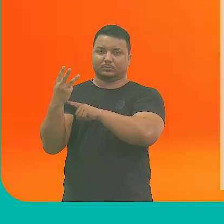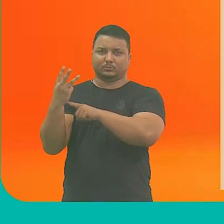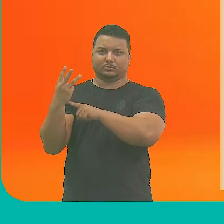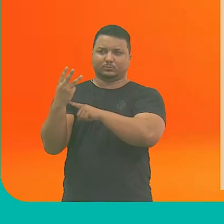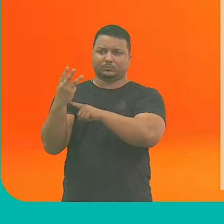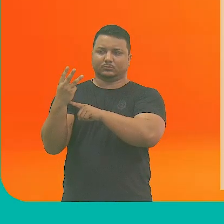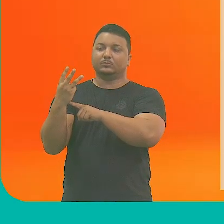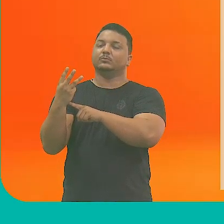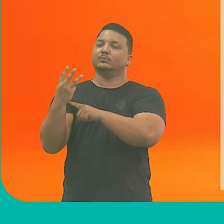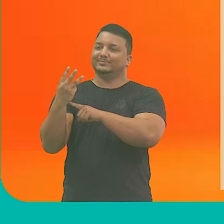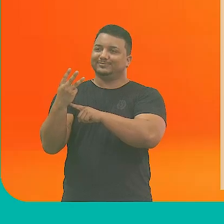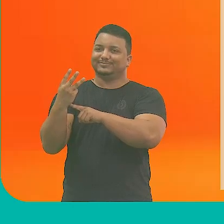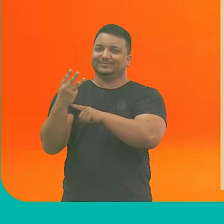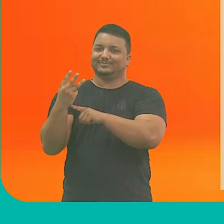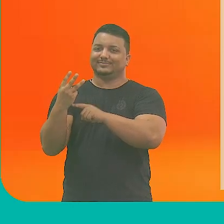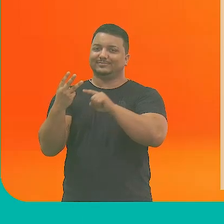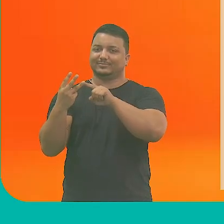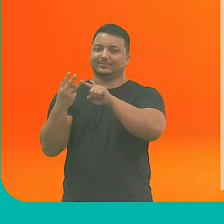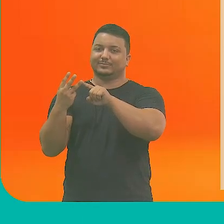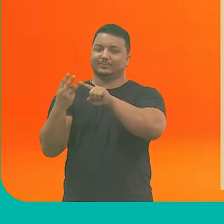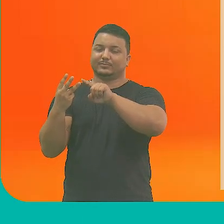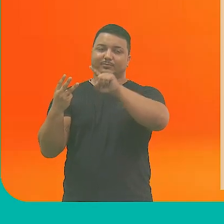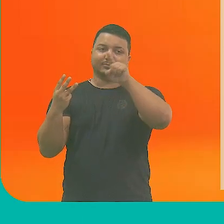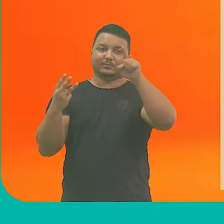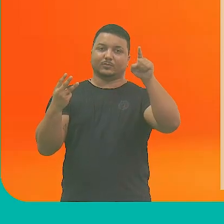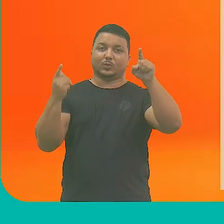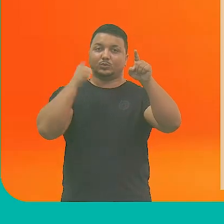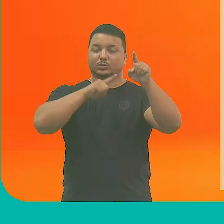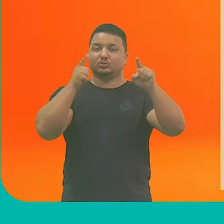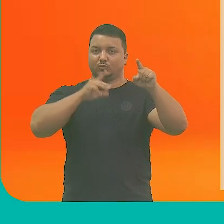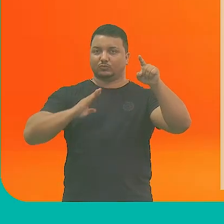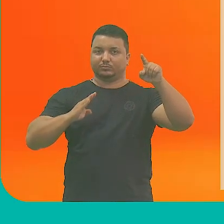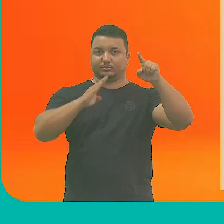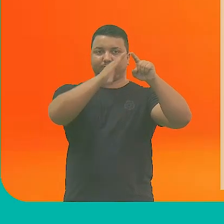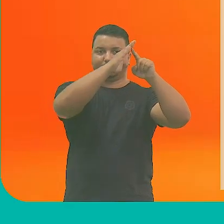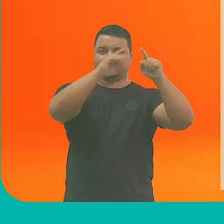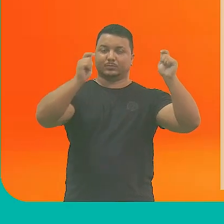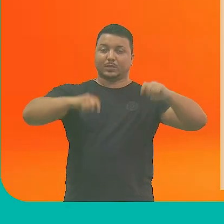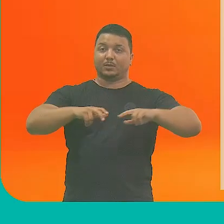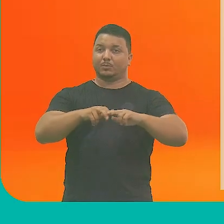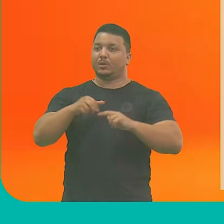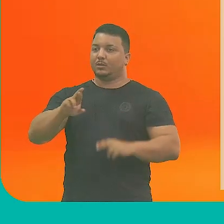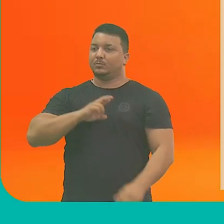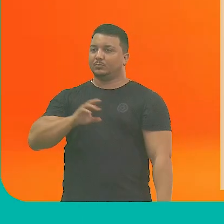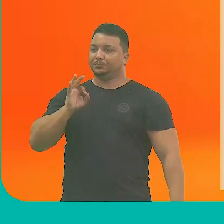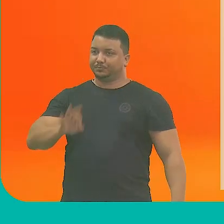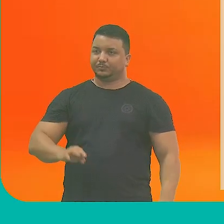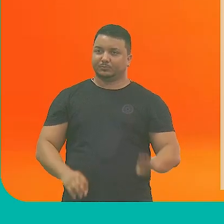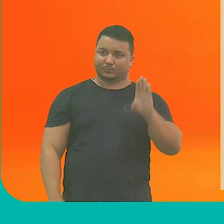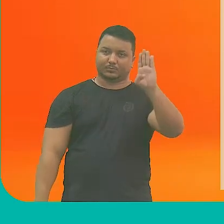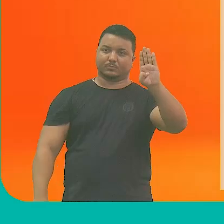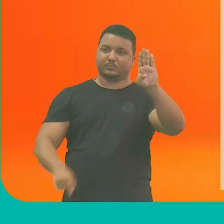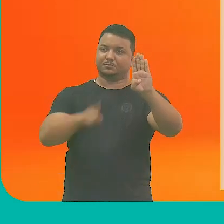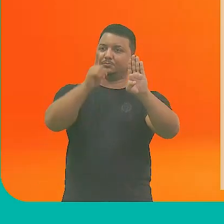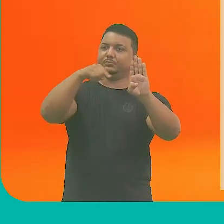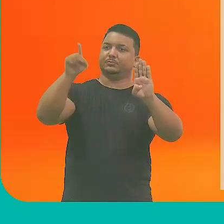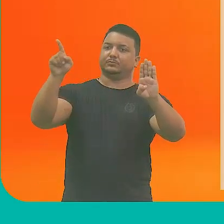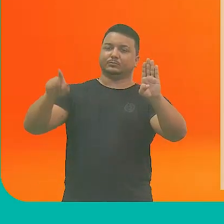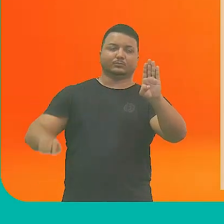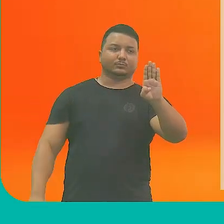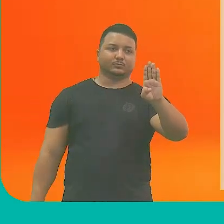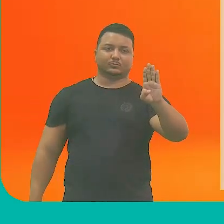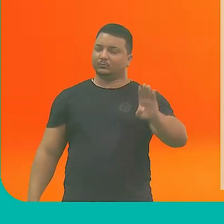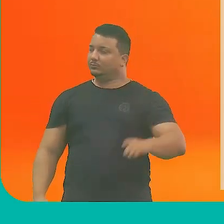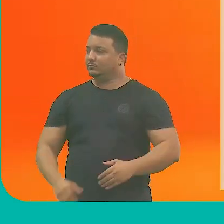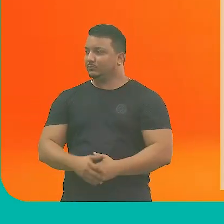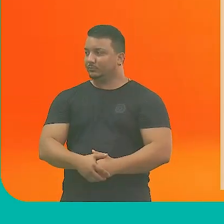ó, e ela volta a crescer novamente. Então o item correto aí, ó, vai ser o item B